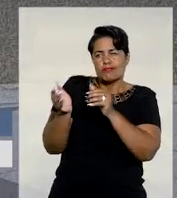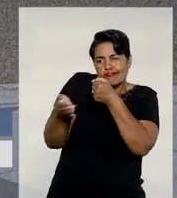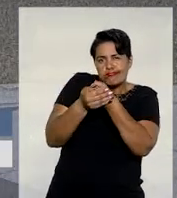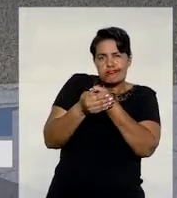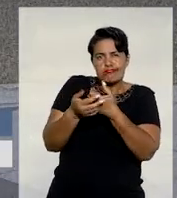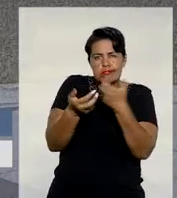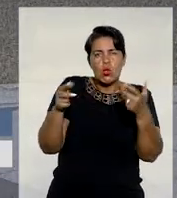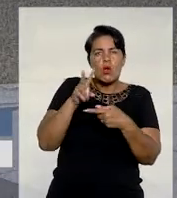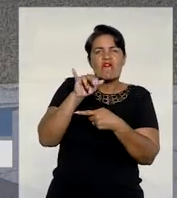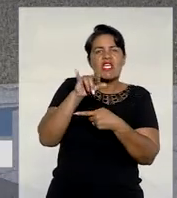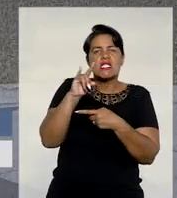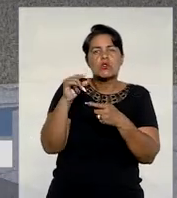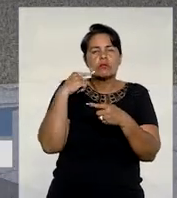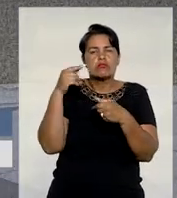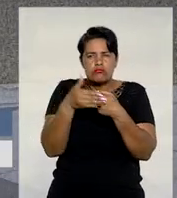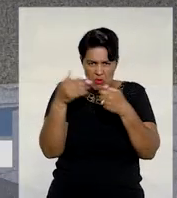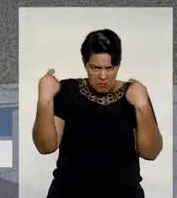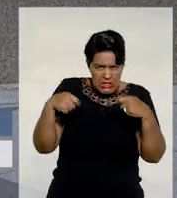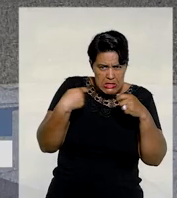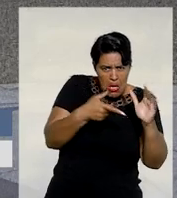no acordo embargado?